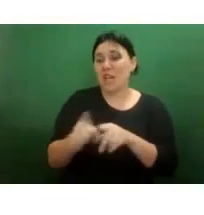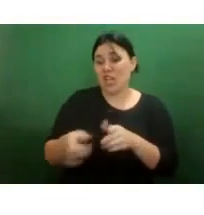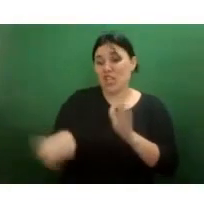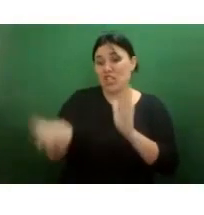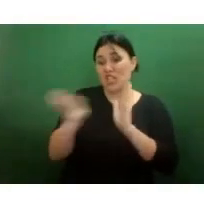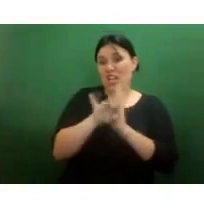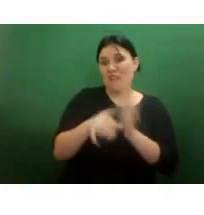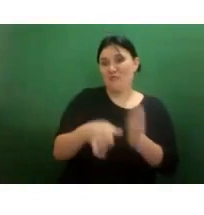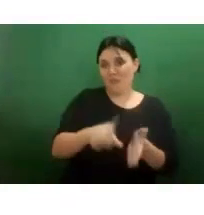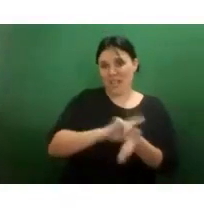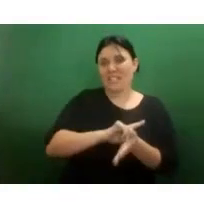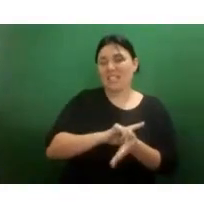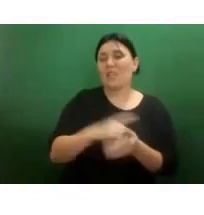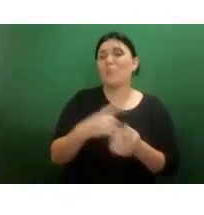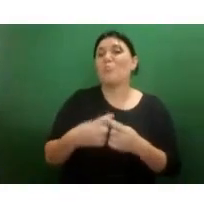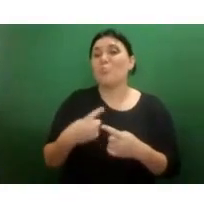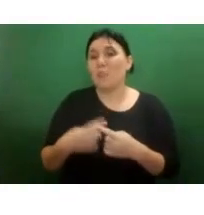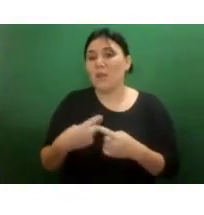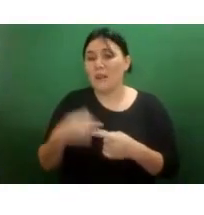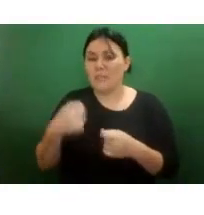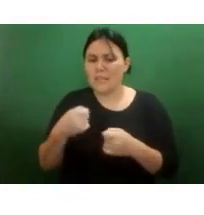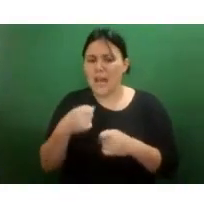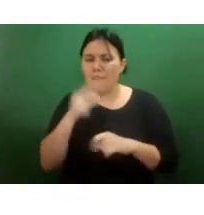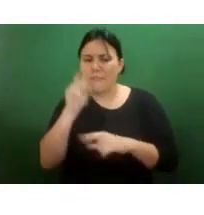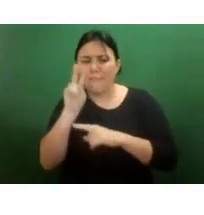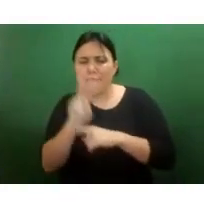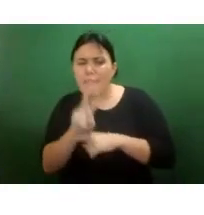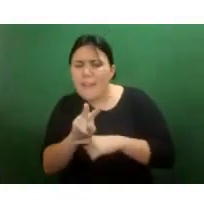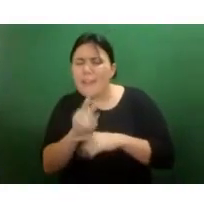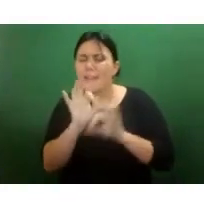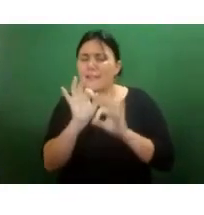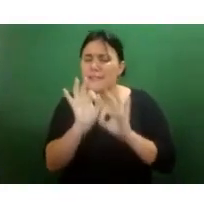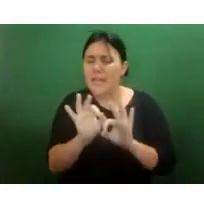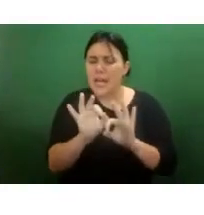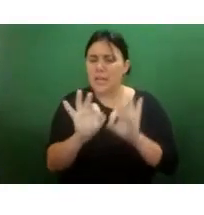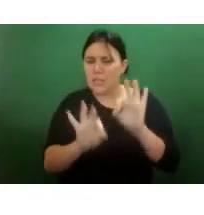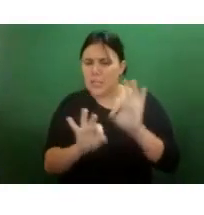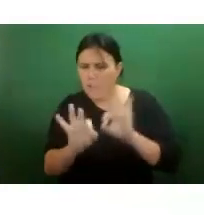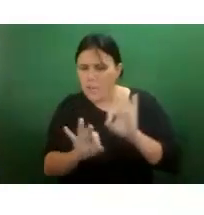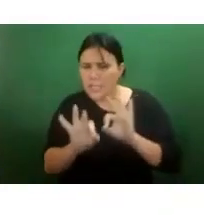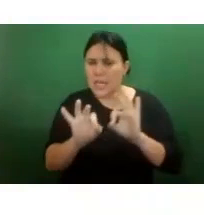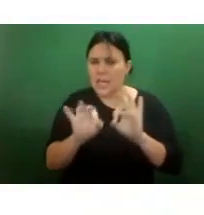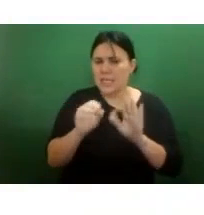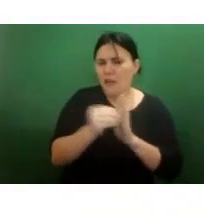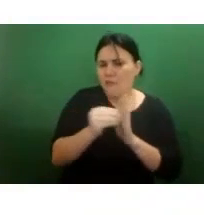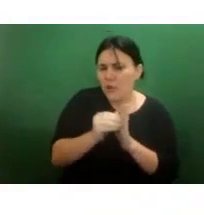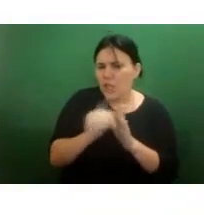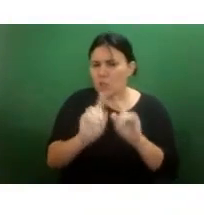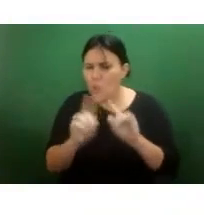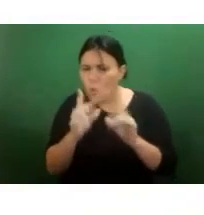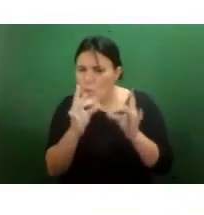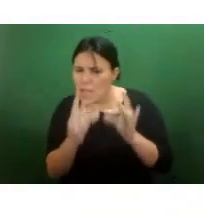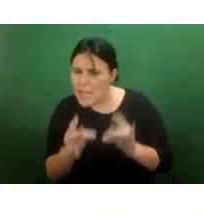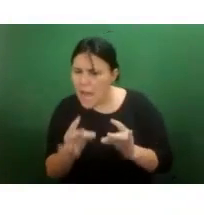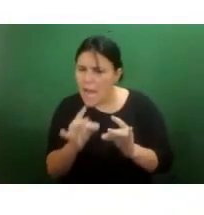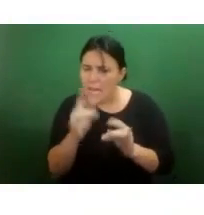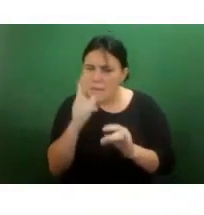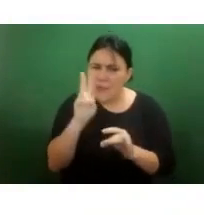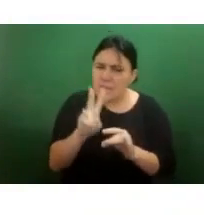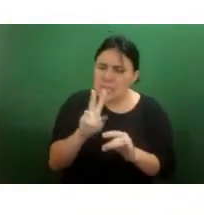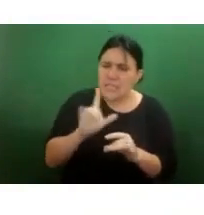antes, né? Para ir verificando, ir lá na concentração, para ver se estava faltando algum detalhe, registrar mais